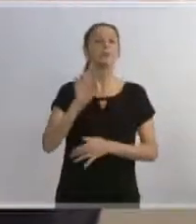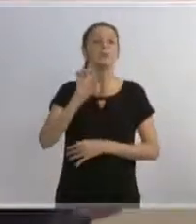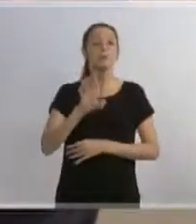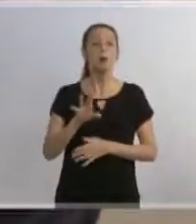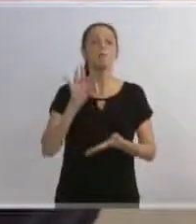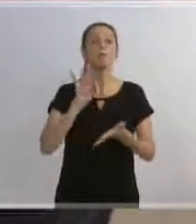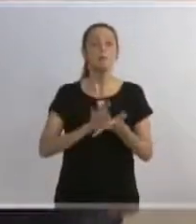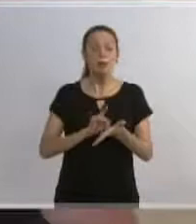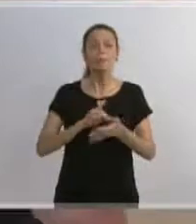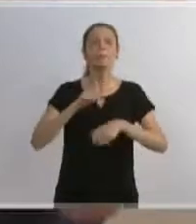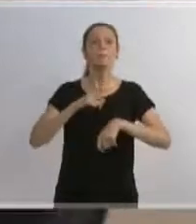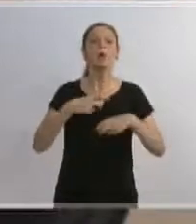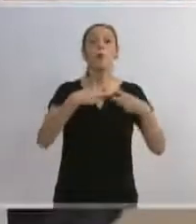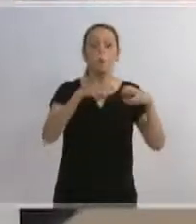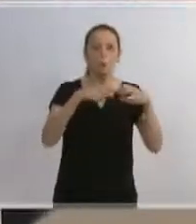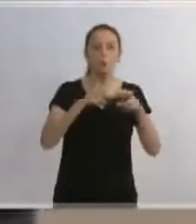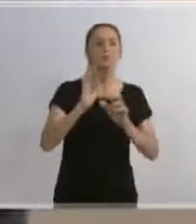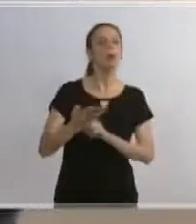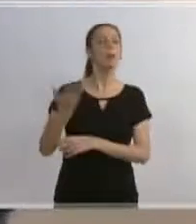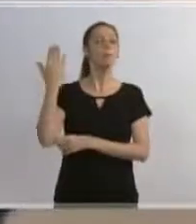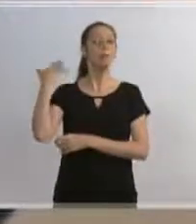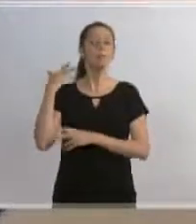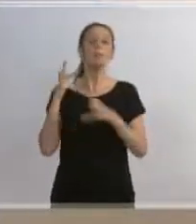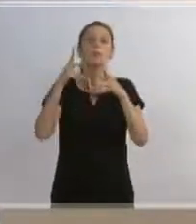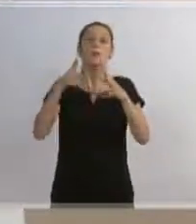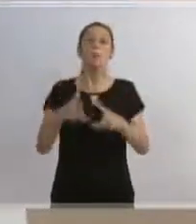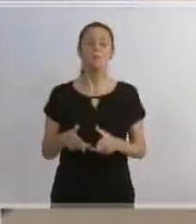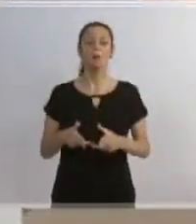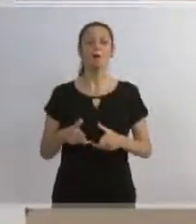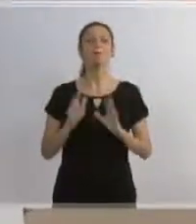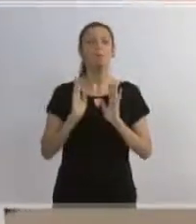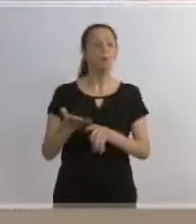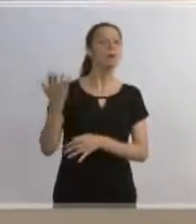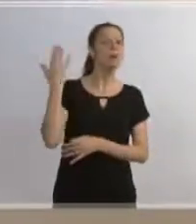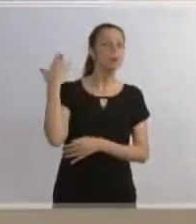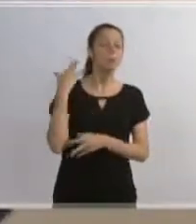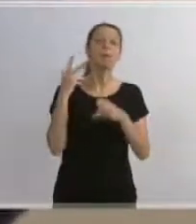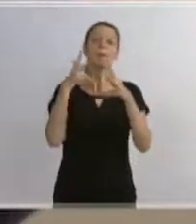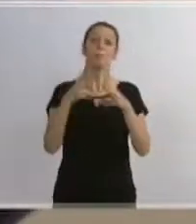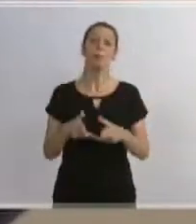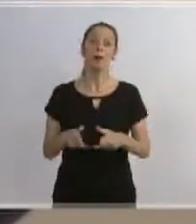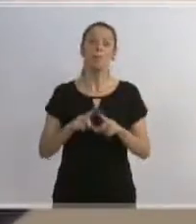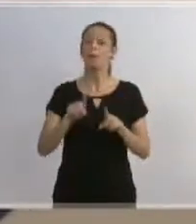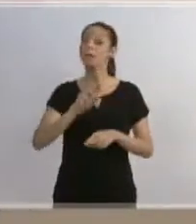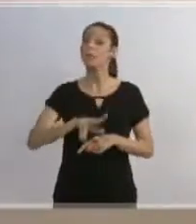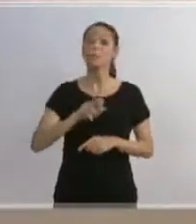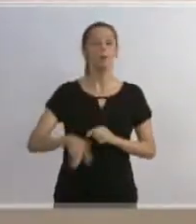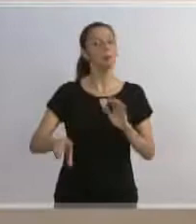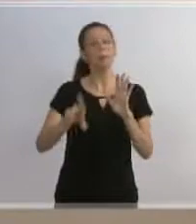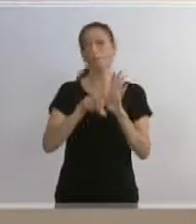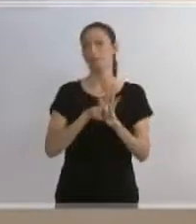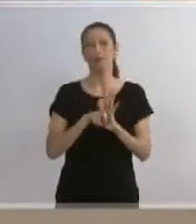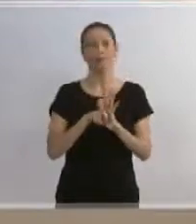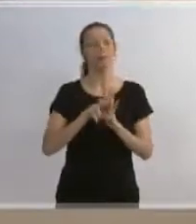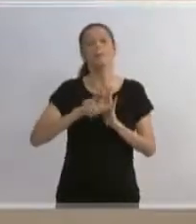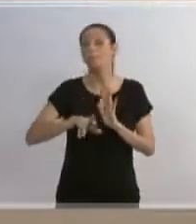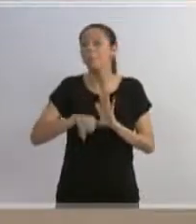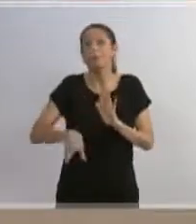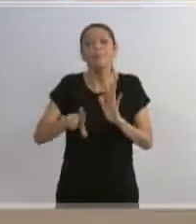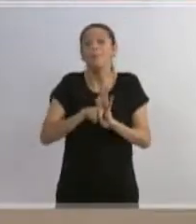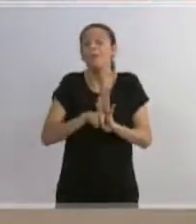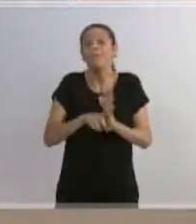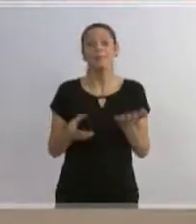linhas alpinas, como já vinha acontecendo, como já era. Só que não era lei, gente. Não era lei